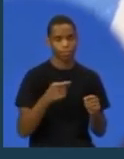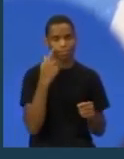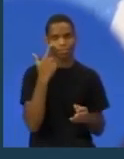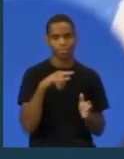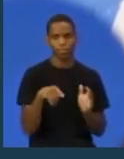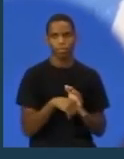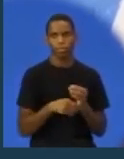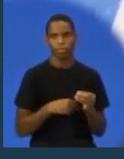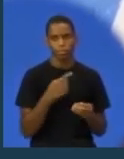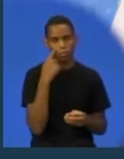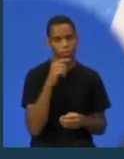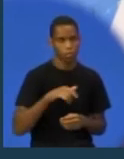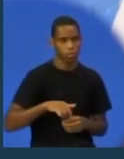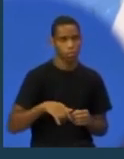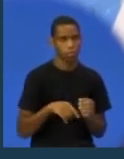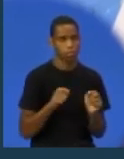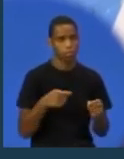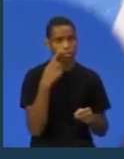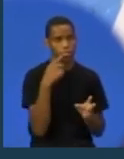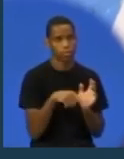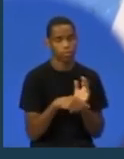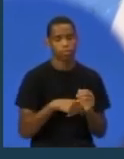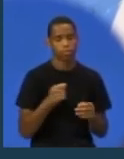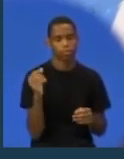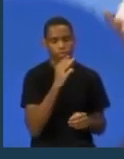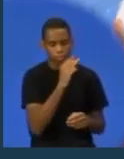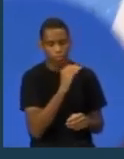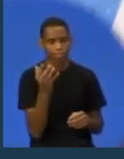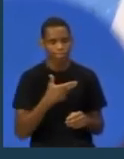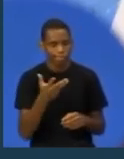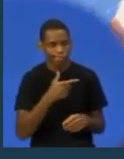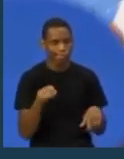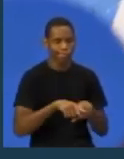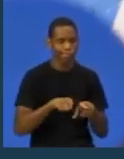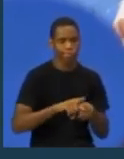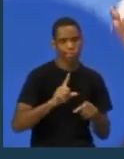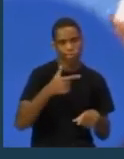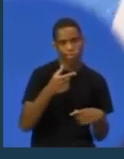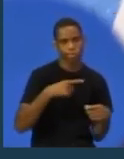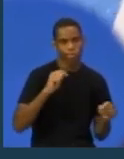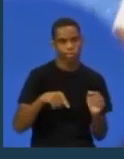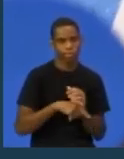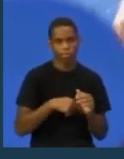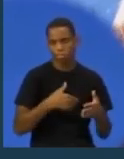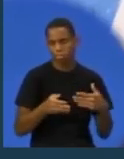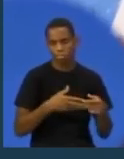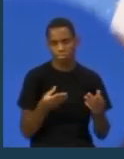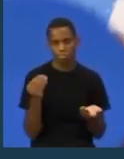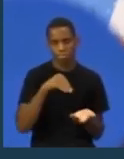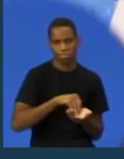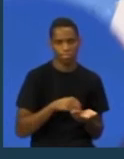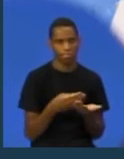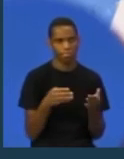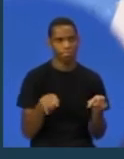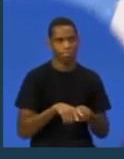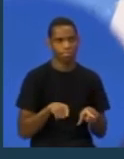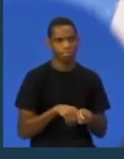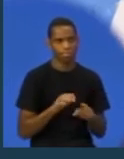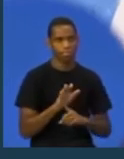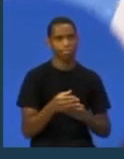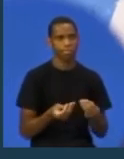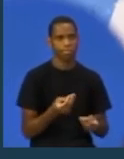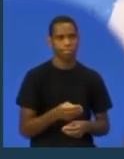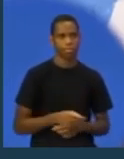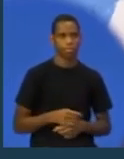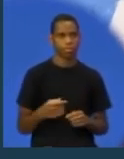ainda mais de um eixo Y. Então, poderia ter velocidade de um lado e uma outra variável qualquer do outro lado sendo